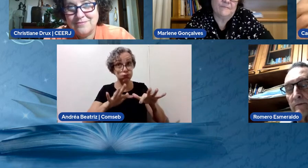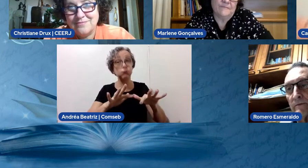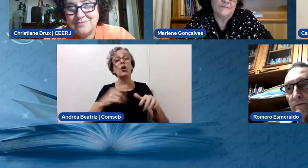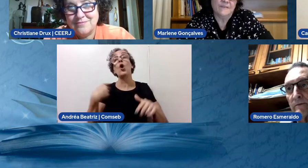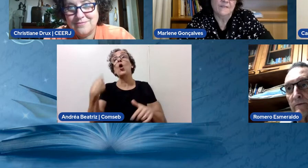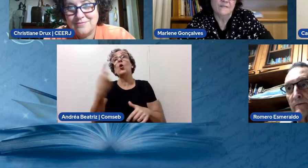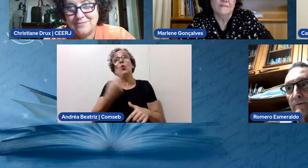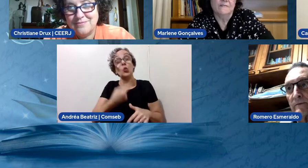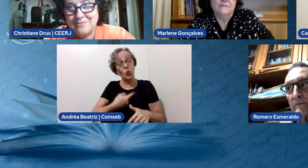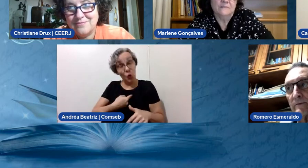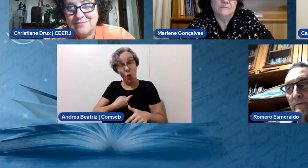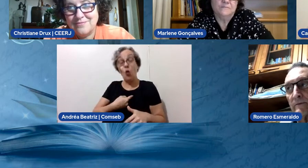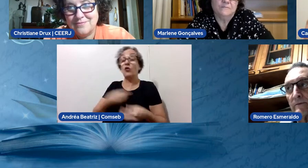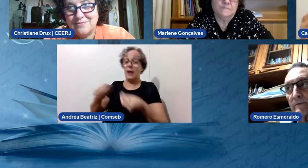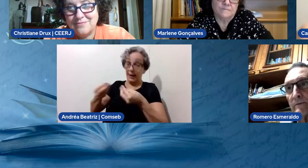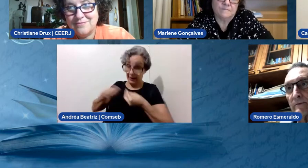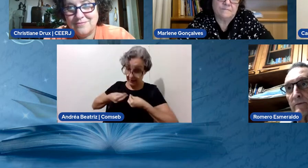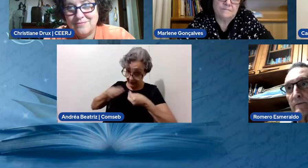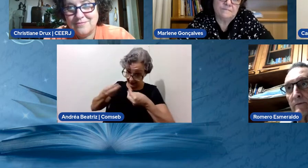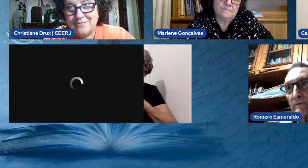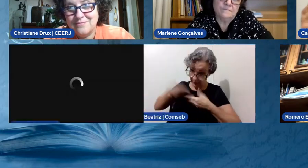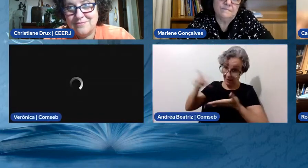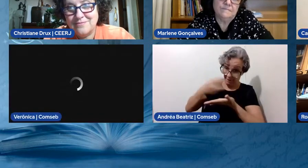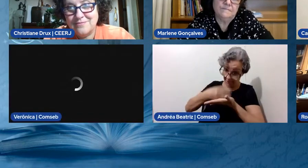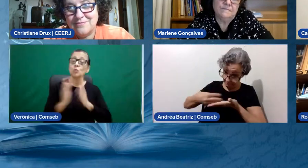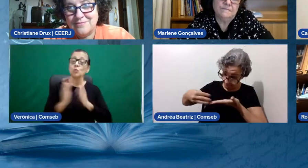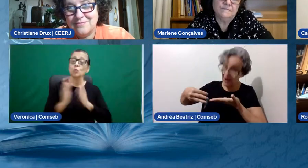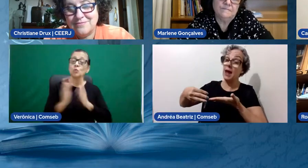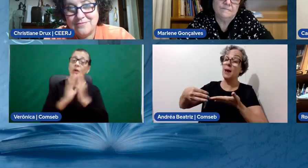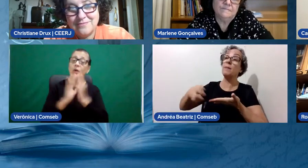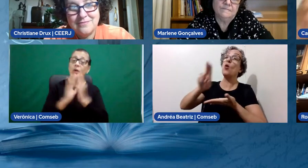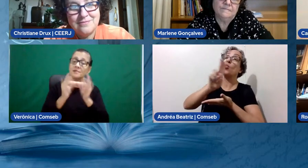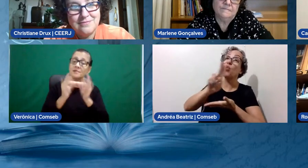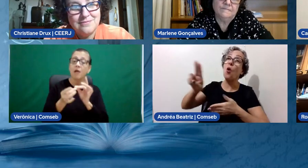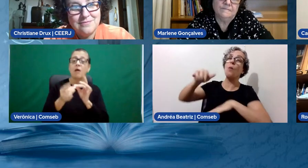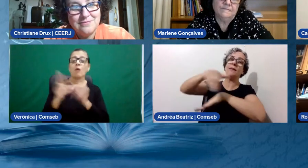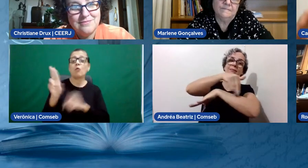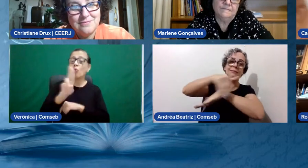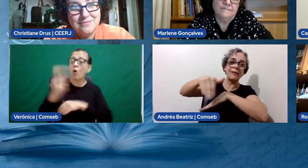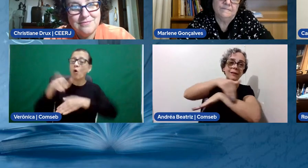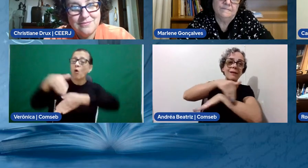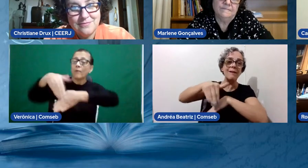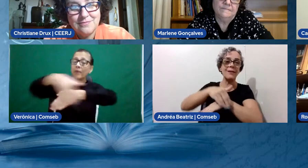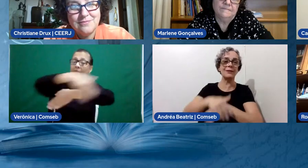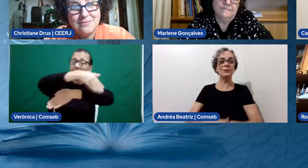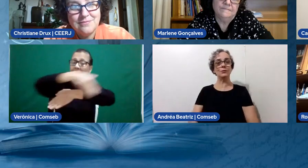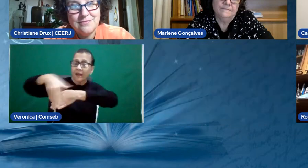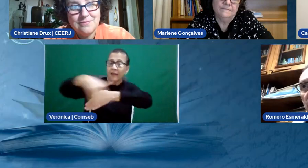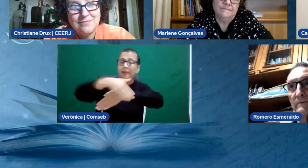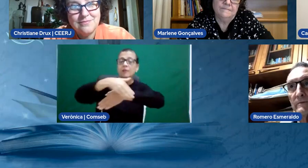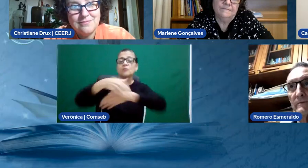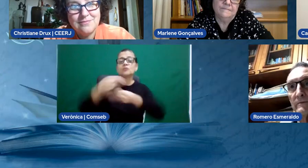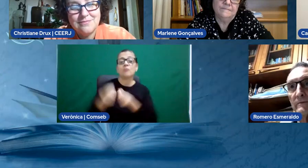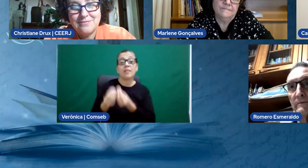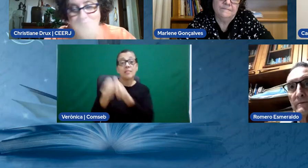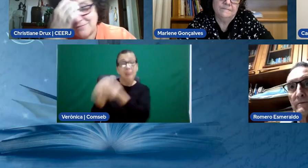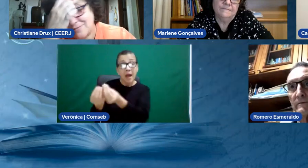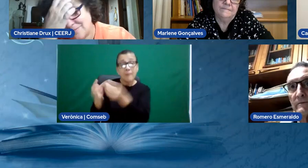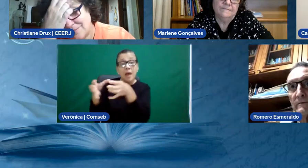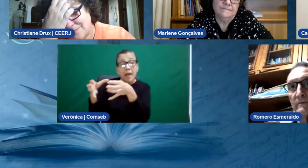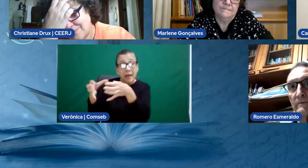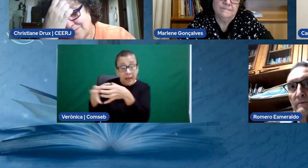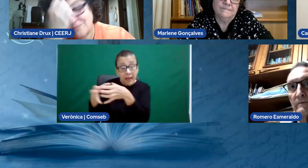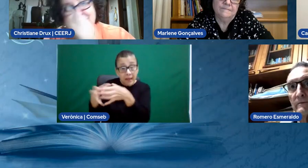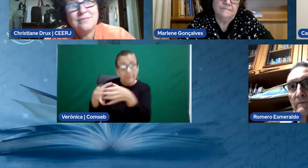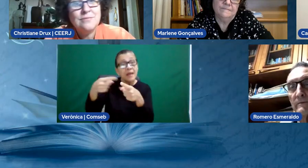os pedidos de oração, onde manda o nome, manda o endereço, e é encaminhado para aquela equipe que semanalmente